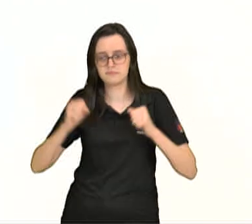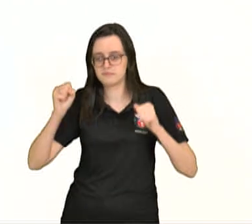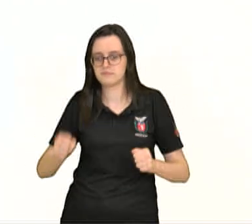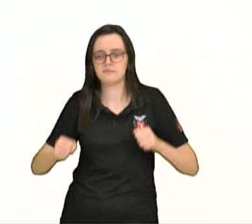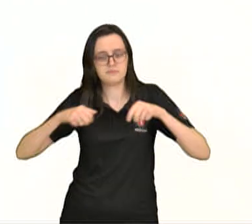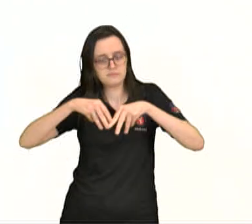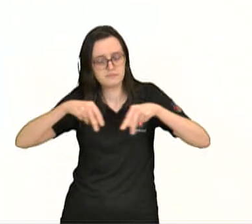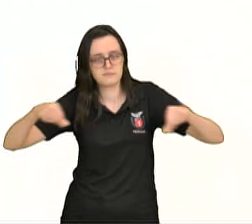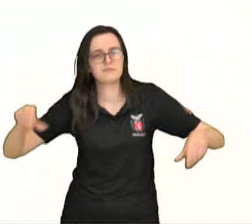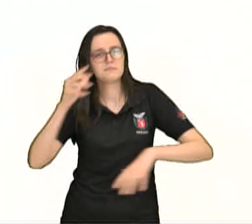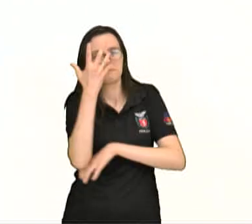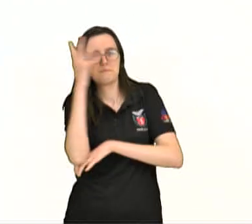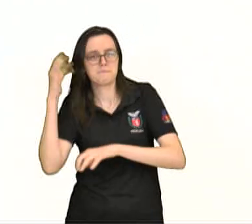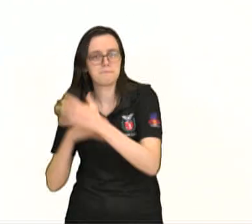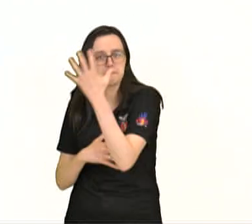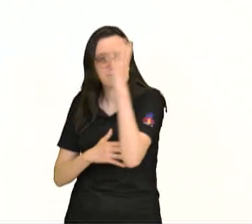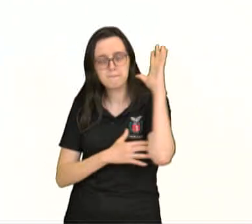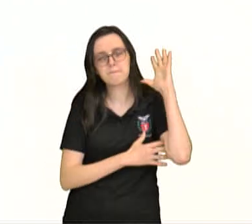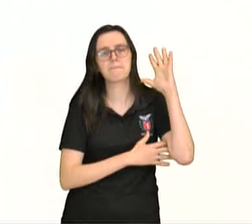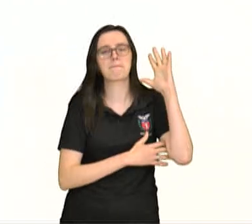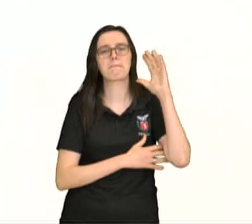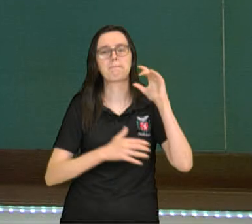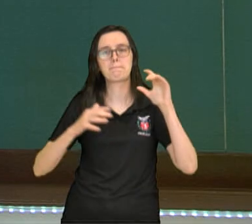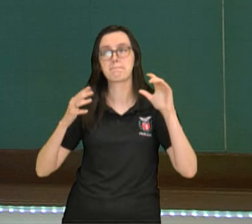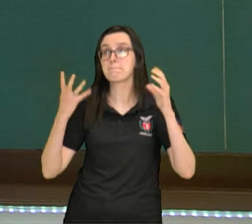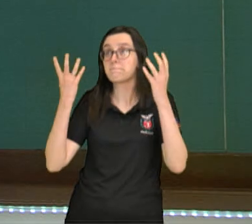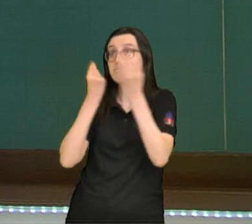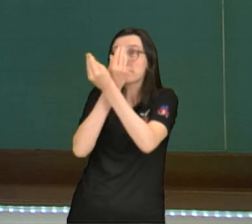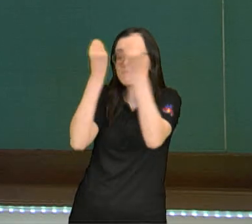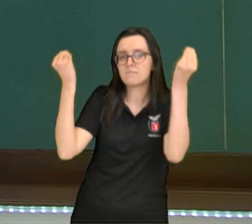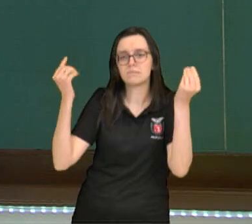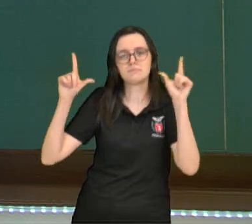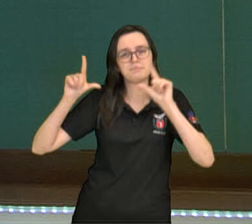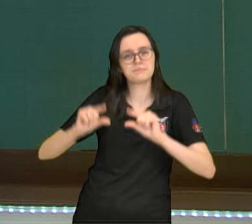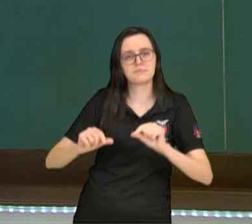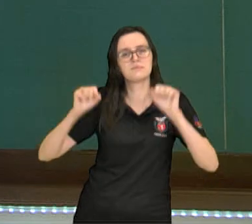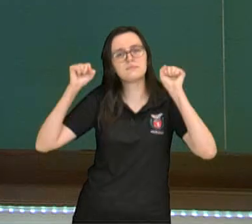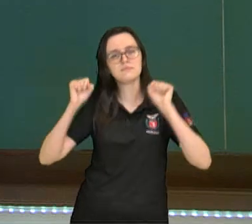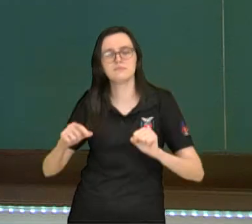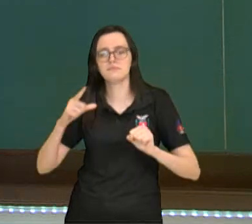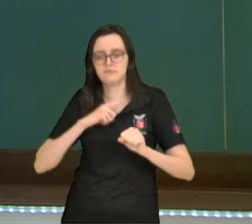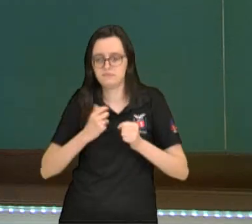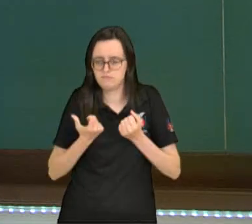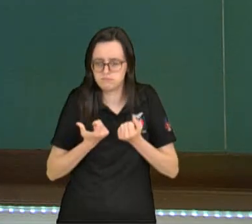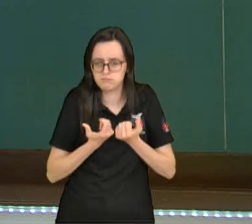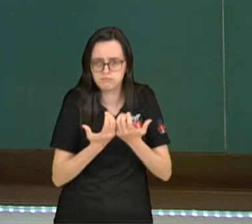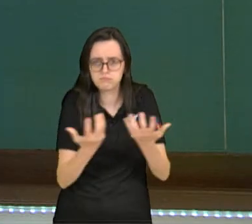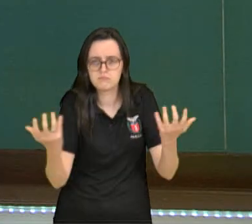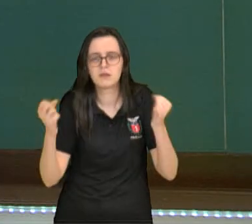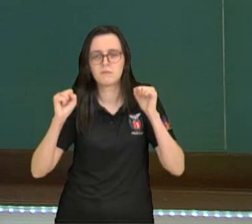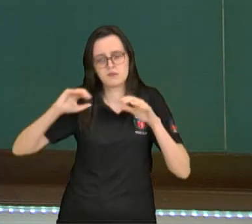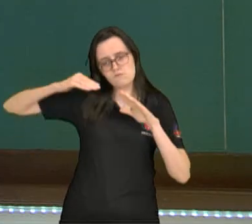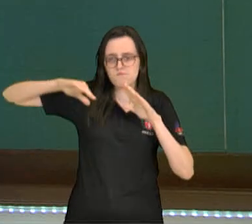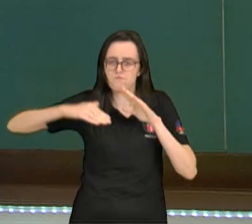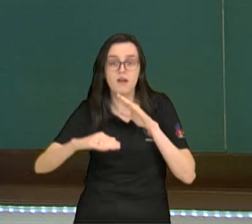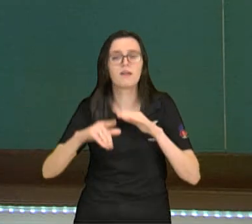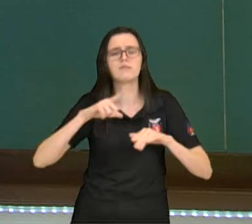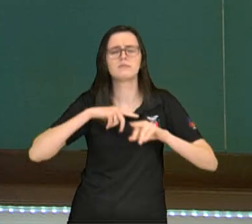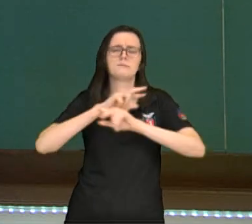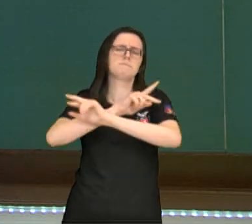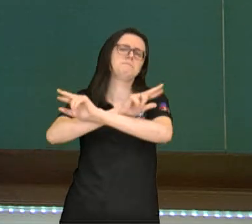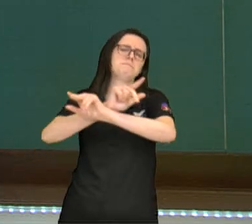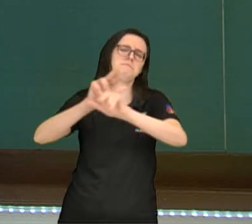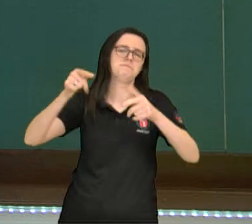areia, florestas mais ou menos densas, pode ser relevos mais ou menos acidentados. Então,